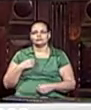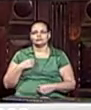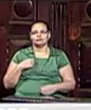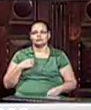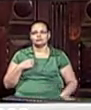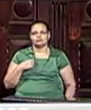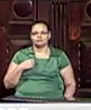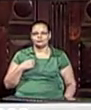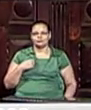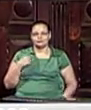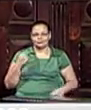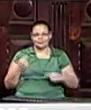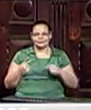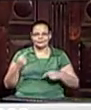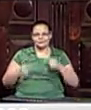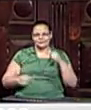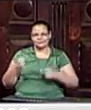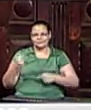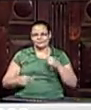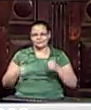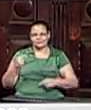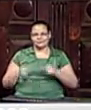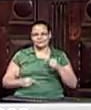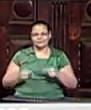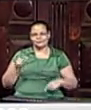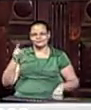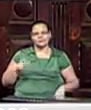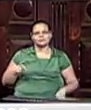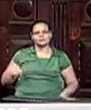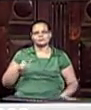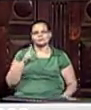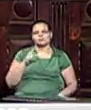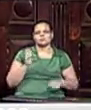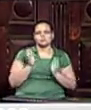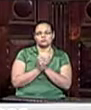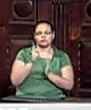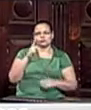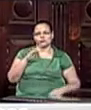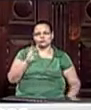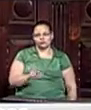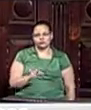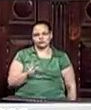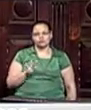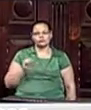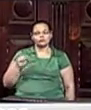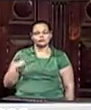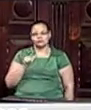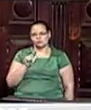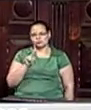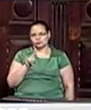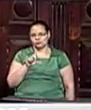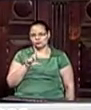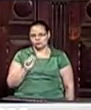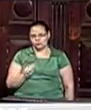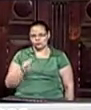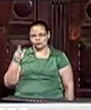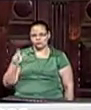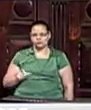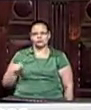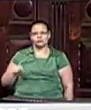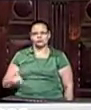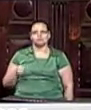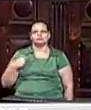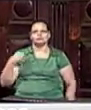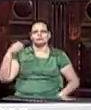correntes políticas lideradas pelo PT, com a eleição do presidente Lula. Lula foi eleito e